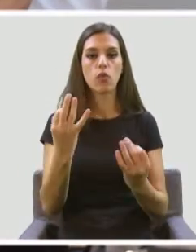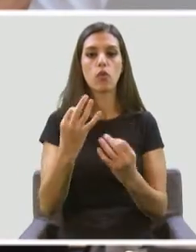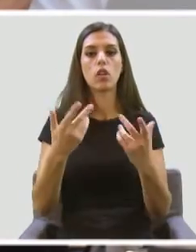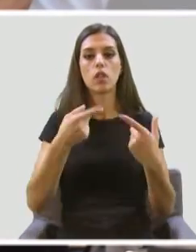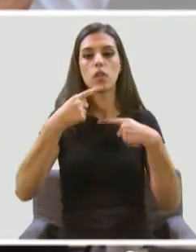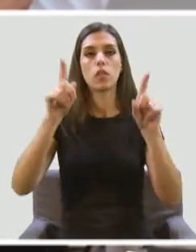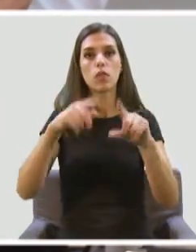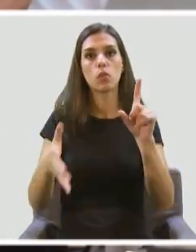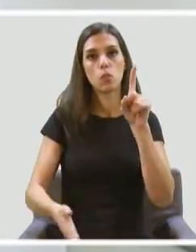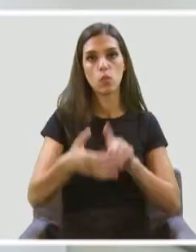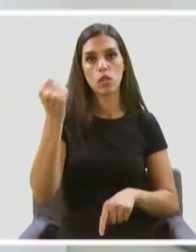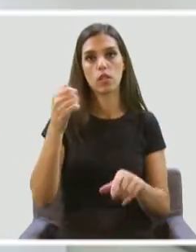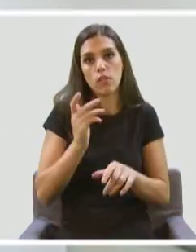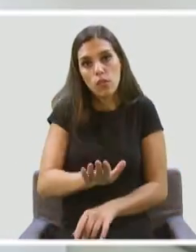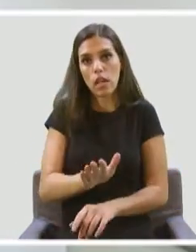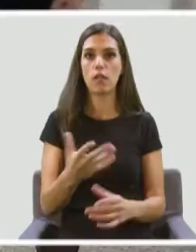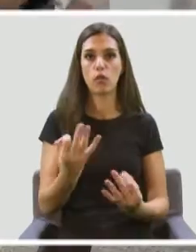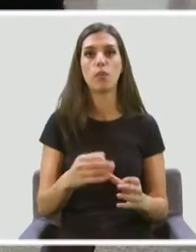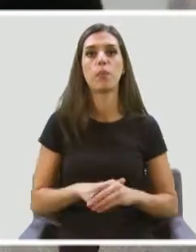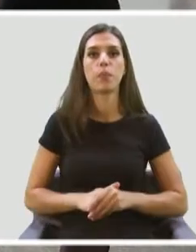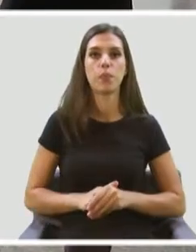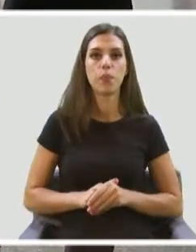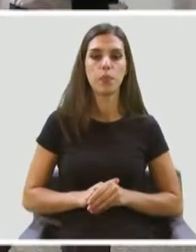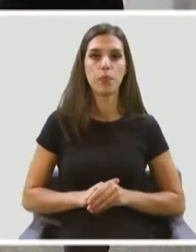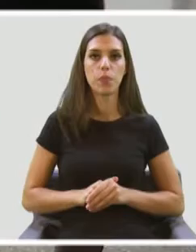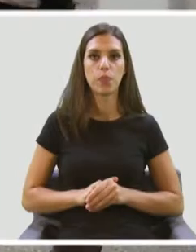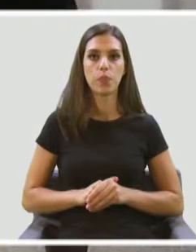I tried again and got in.